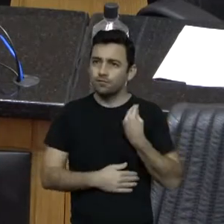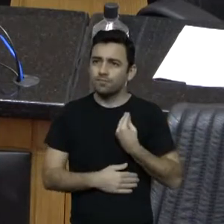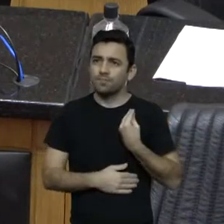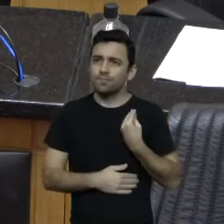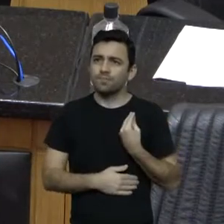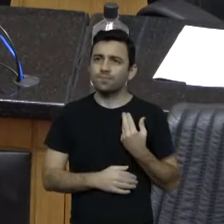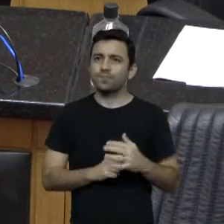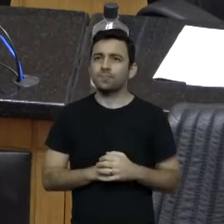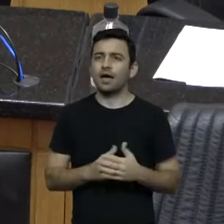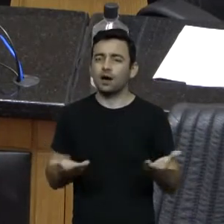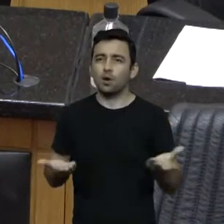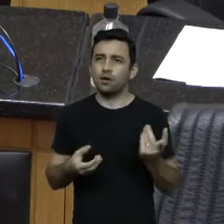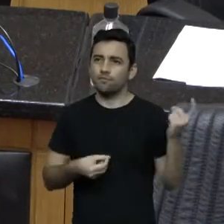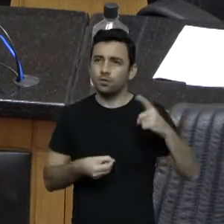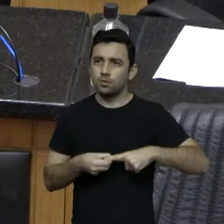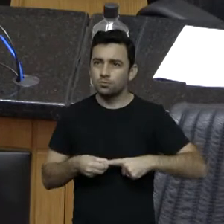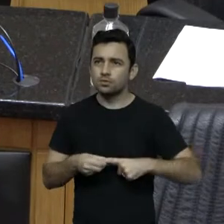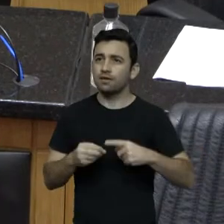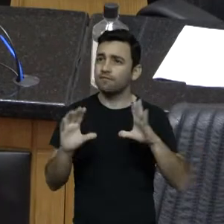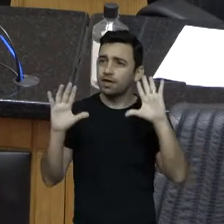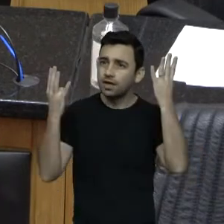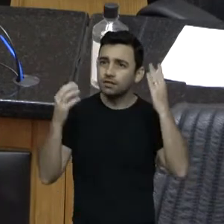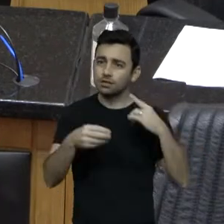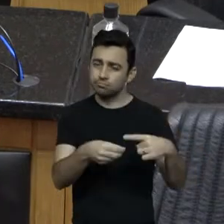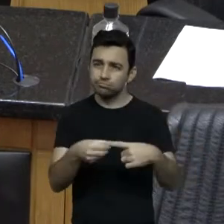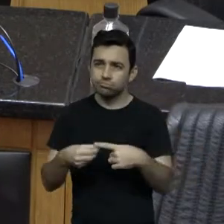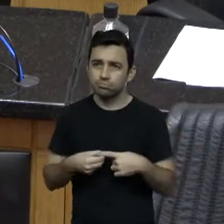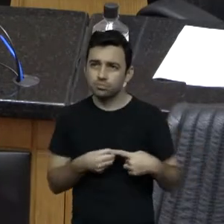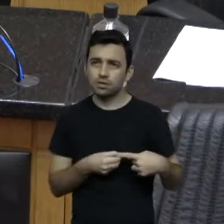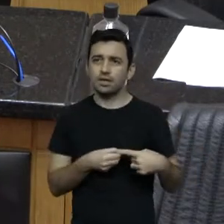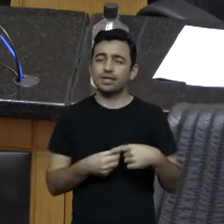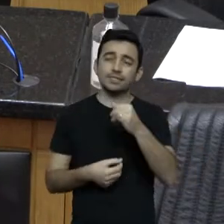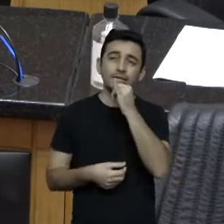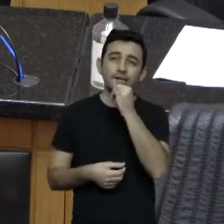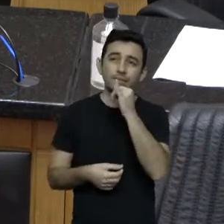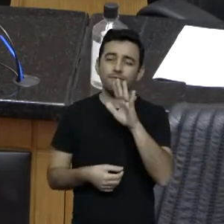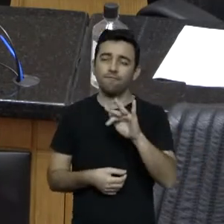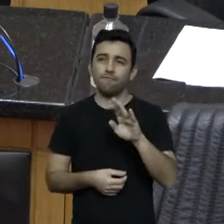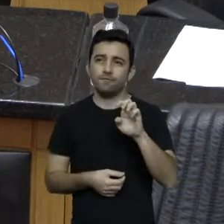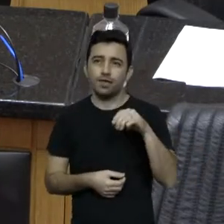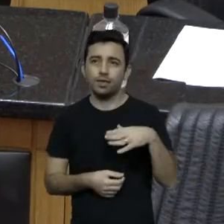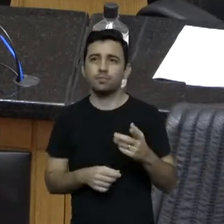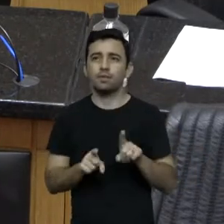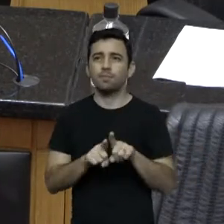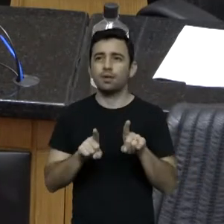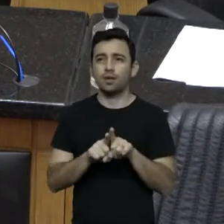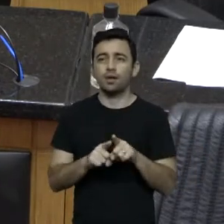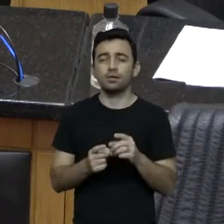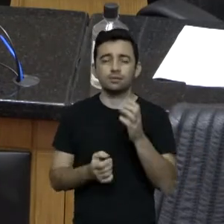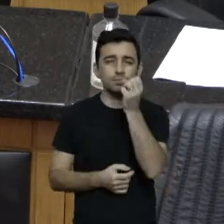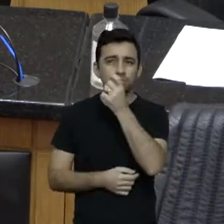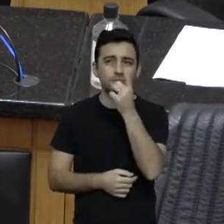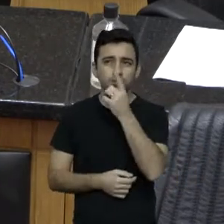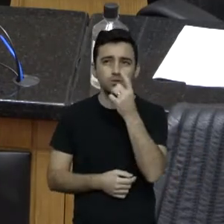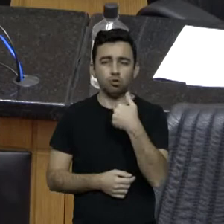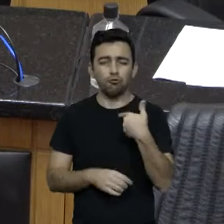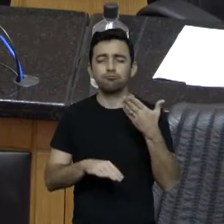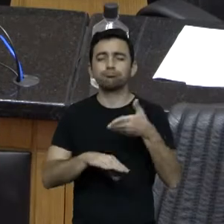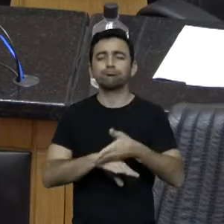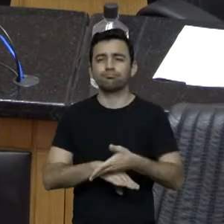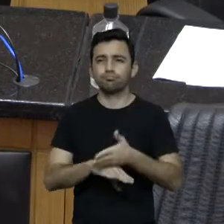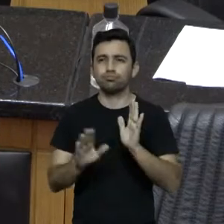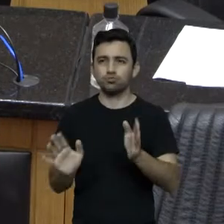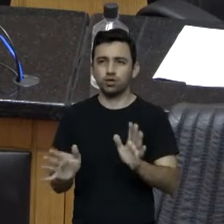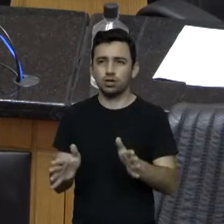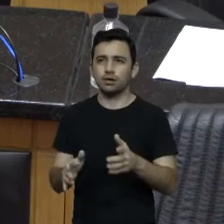essa vai tomada de eventos e municípios exemplo agora da fêmea nesses e não é que nós se vemos lá na